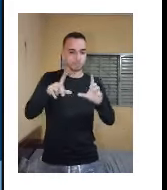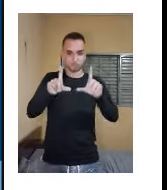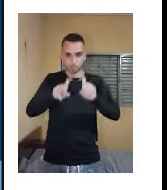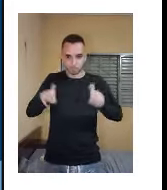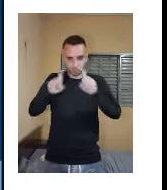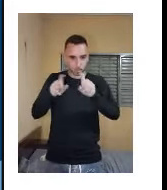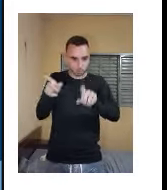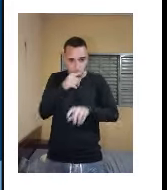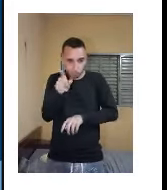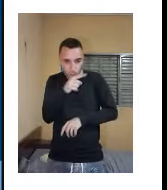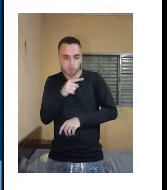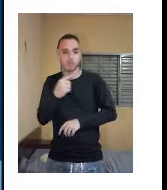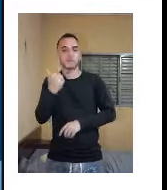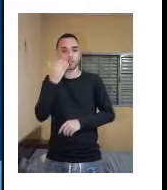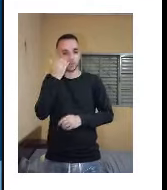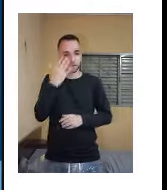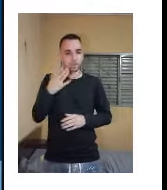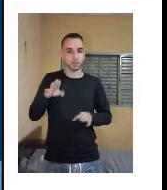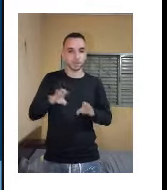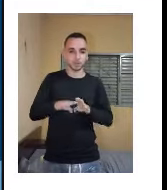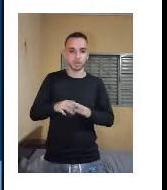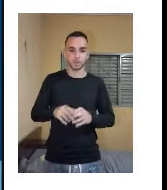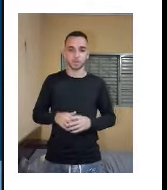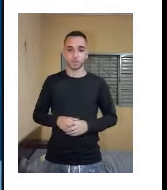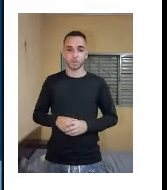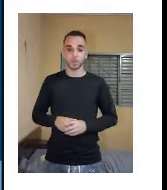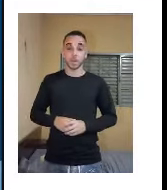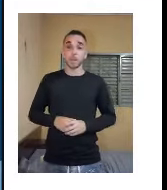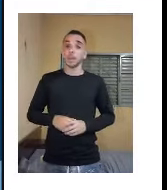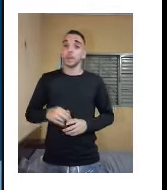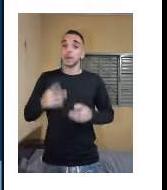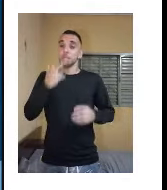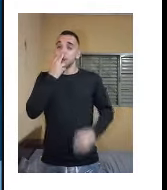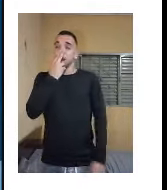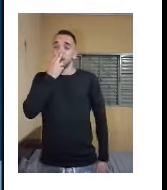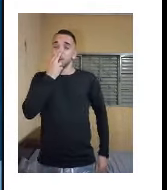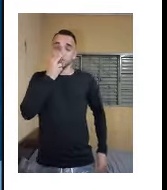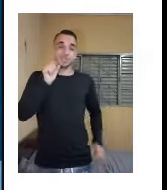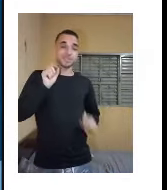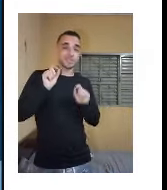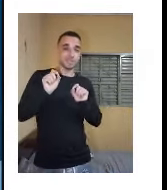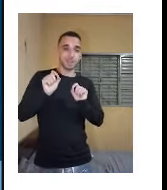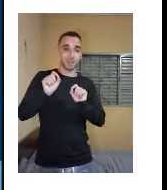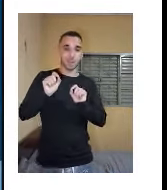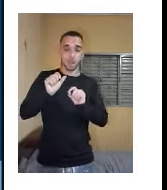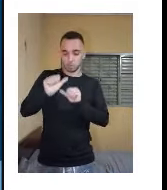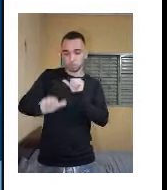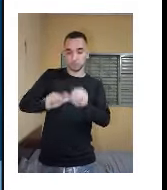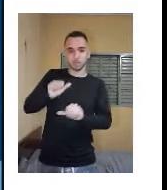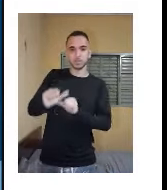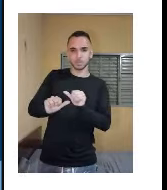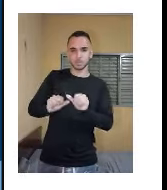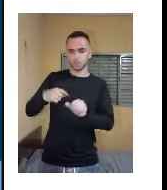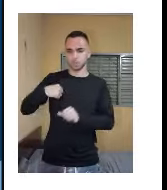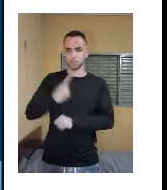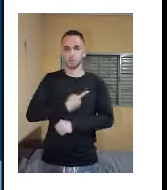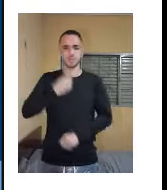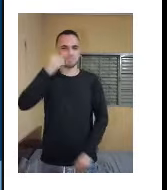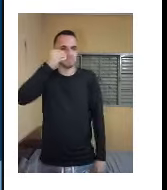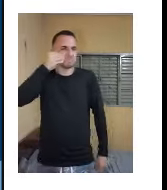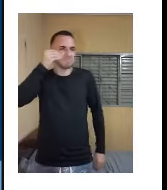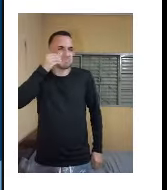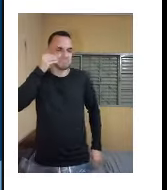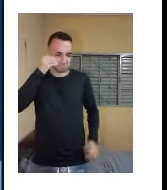é que as mudanças que estamos experimentando aumentarão com aquecimento, com cada aquecimento, ou fração de